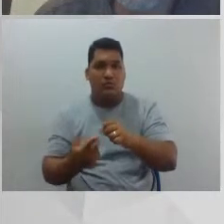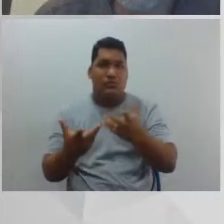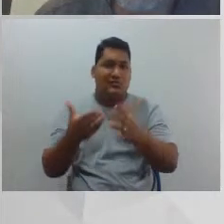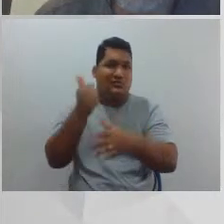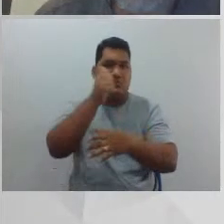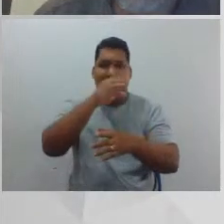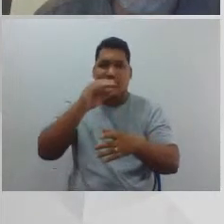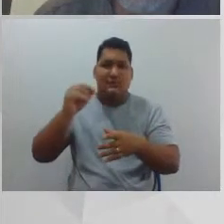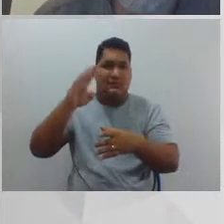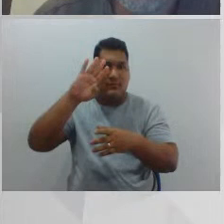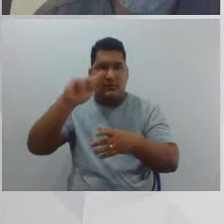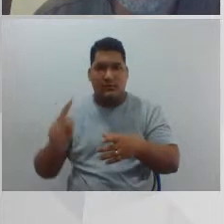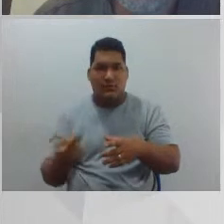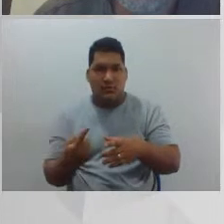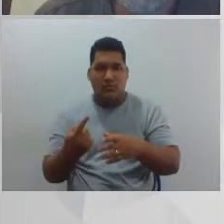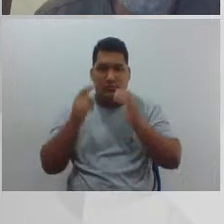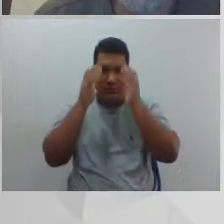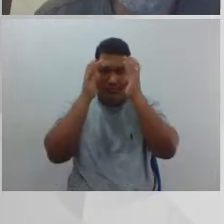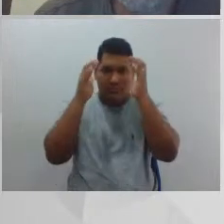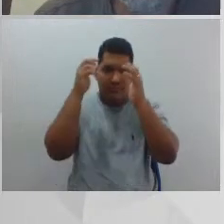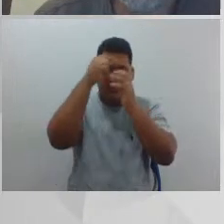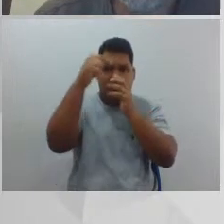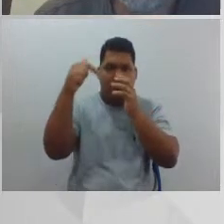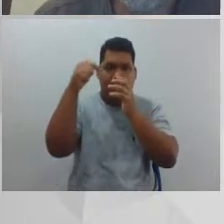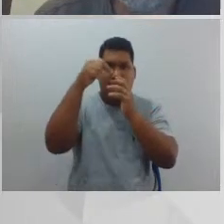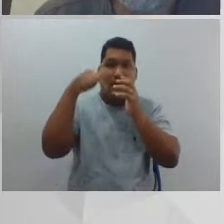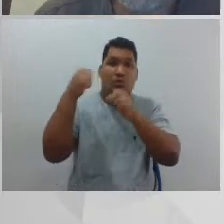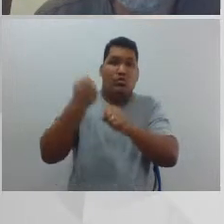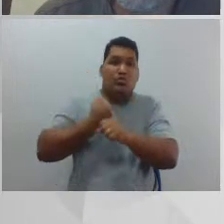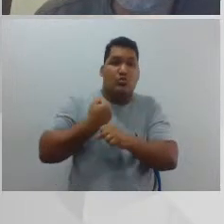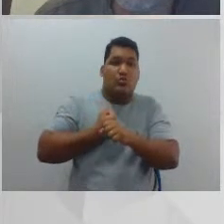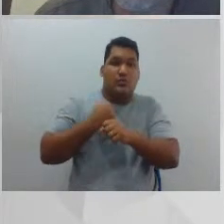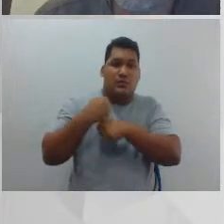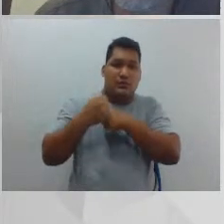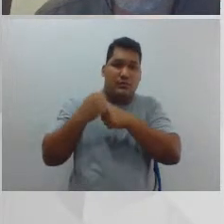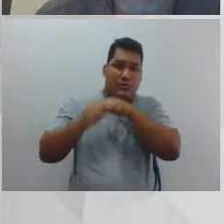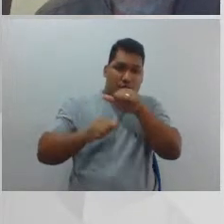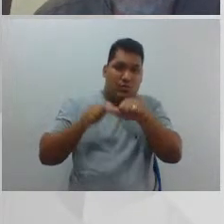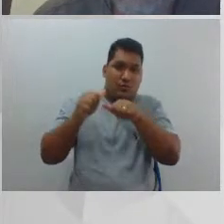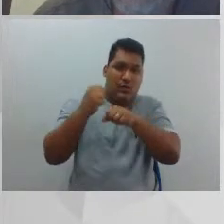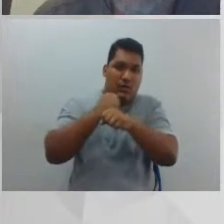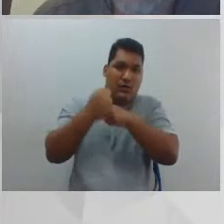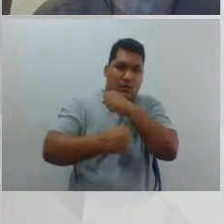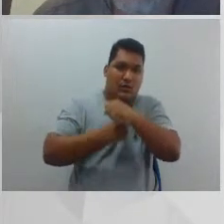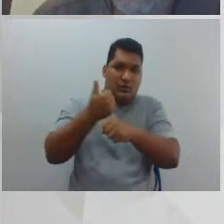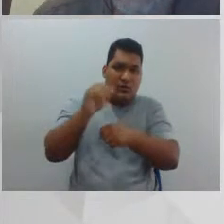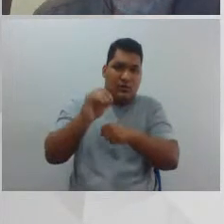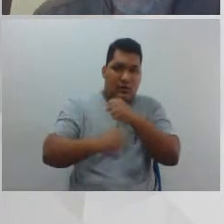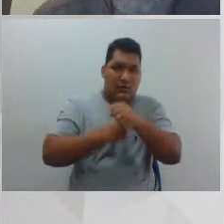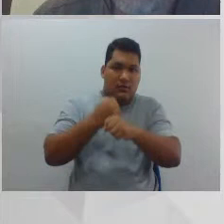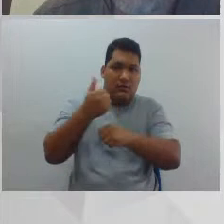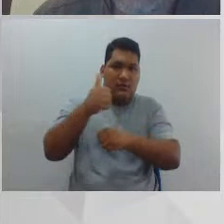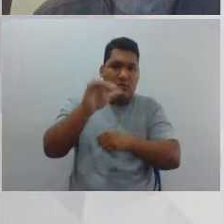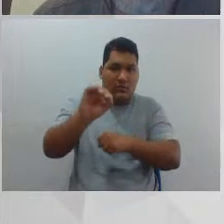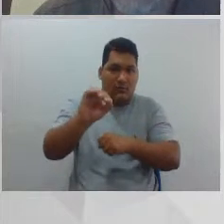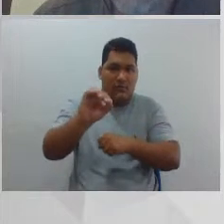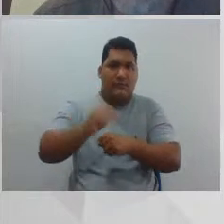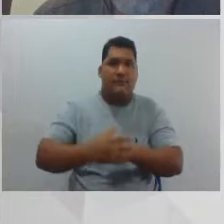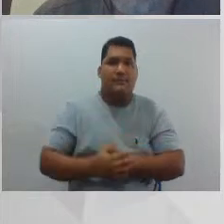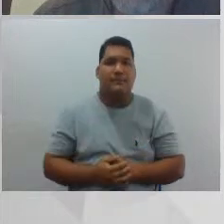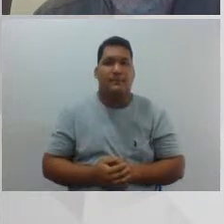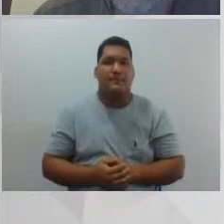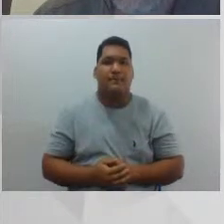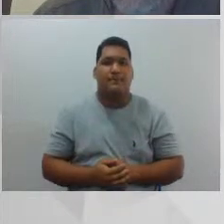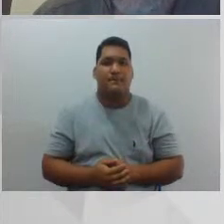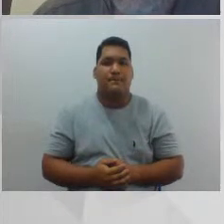neurônios, né? Esse número muda de 5 em 5, de 10 em 10 anos. Se descobre mais e